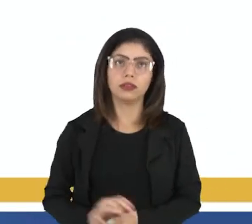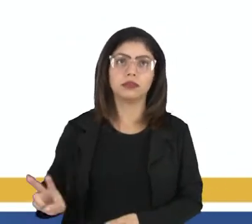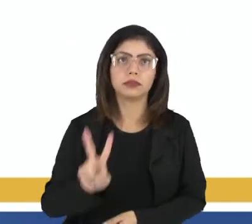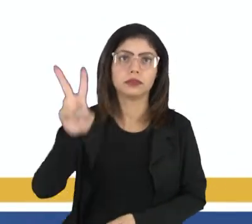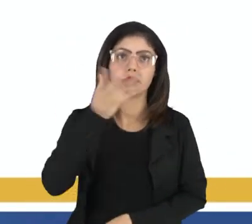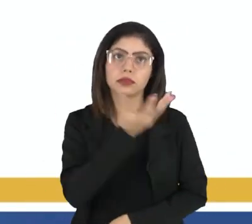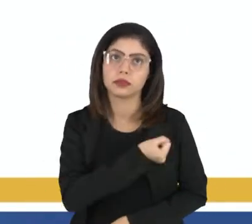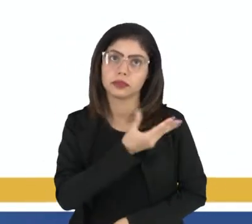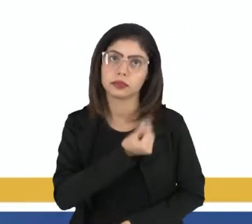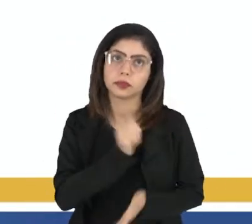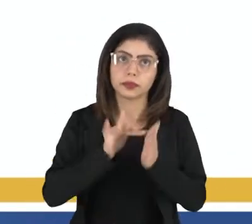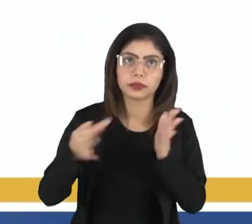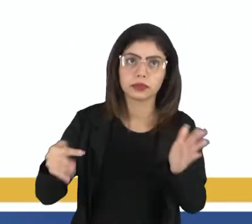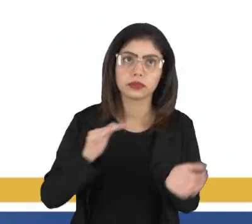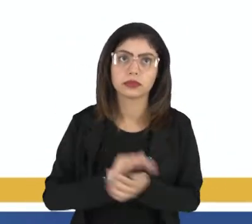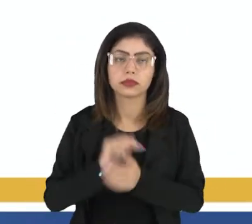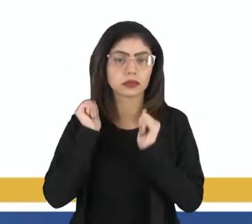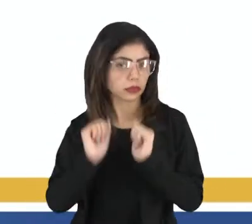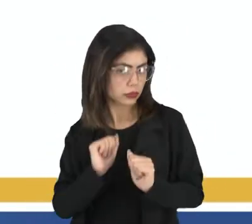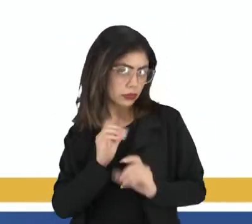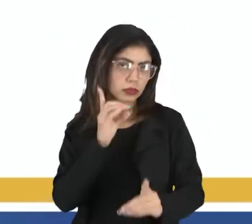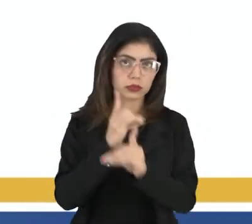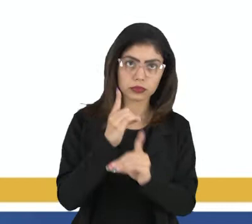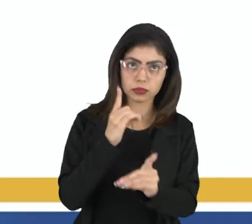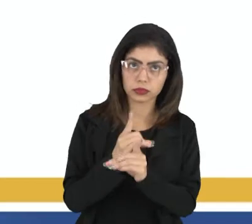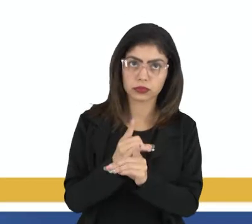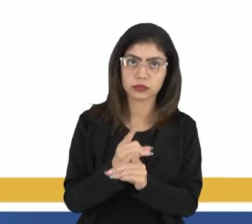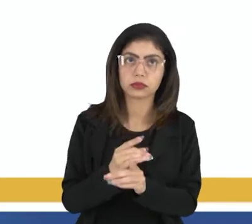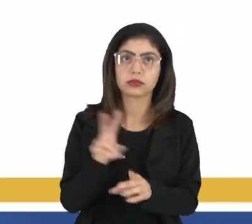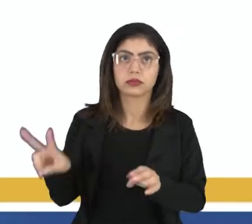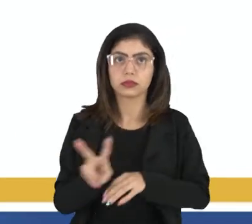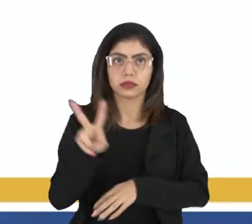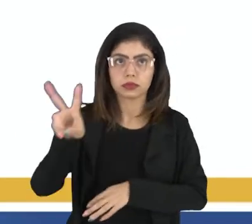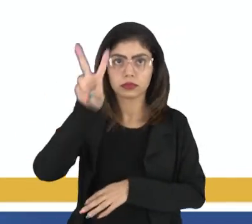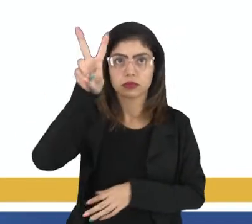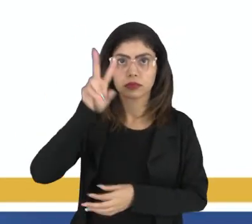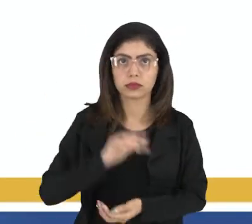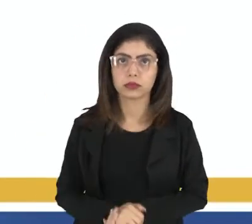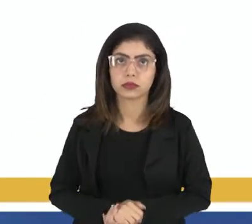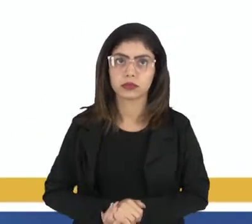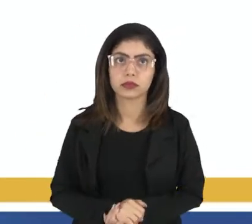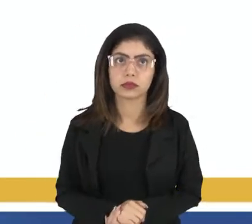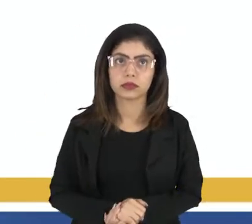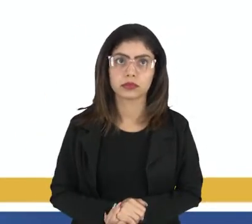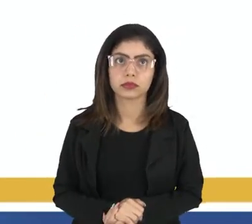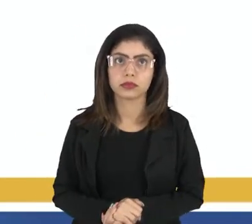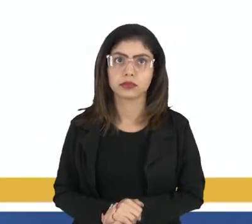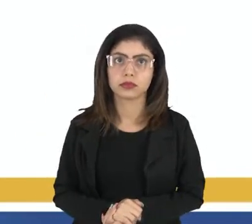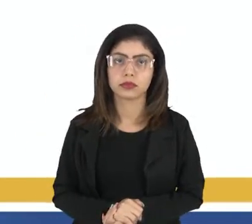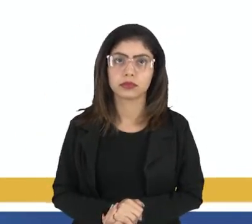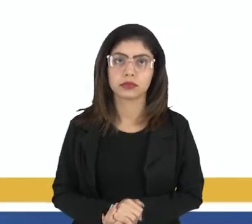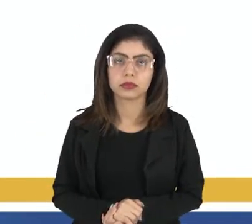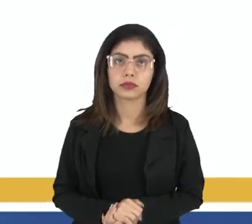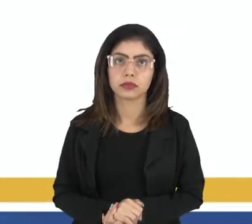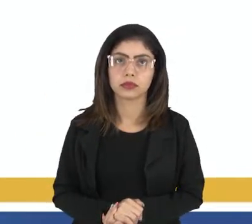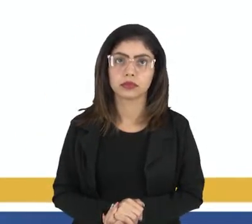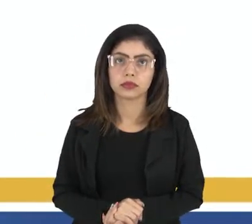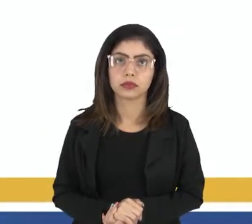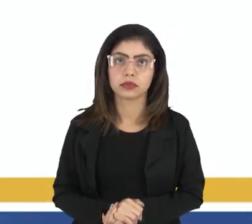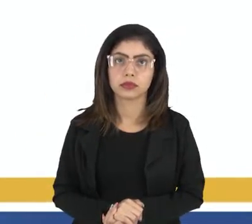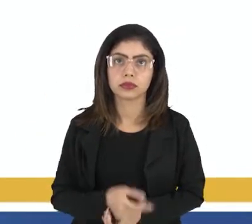O valor numérico de uma função, para encontrar o valor numérico de uma